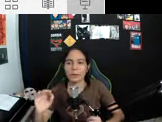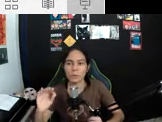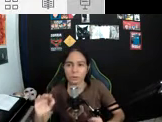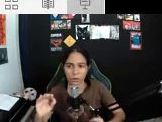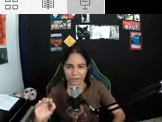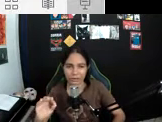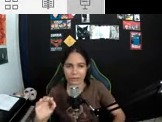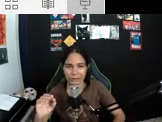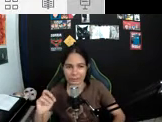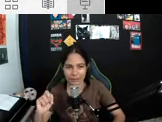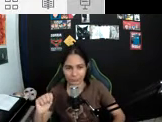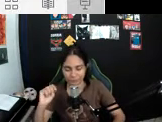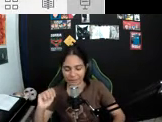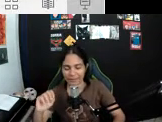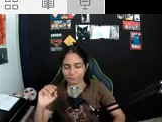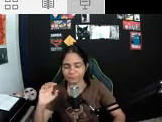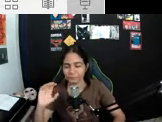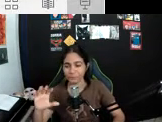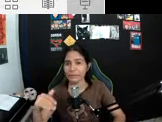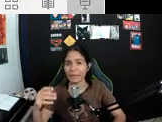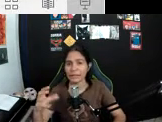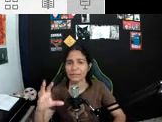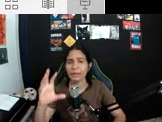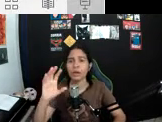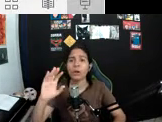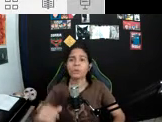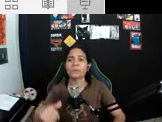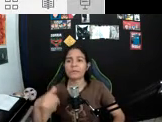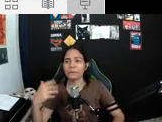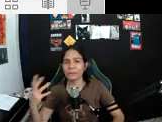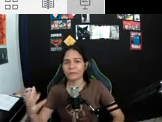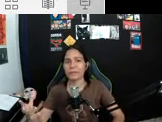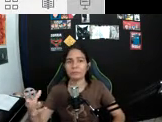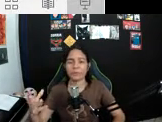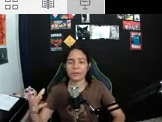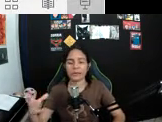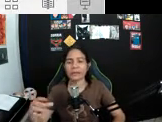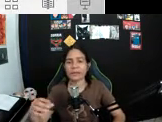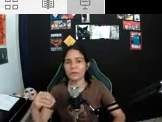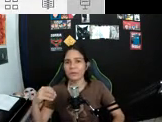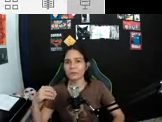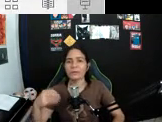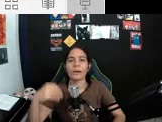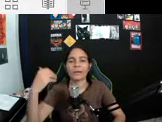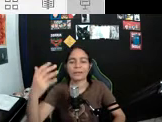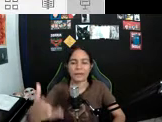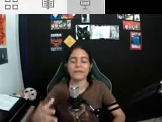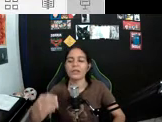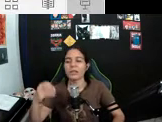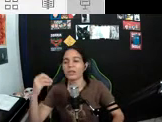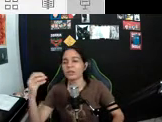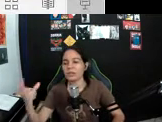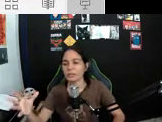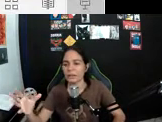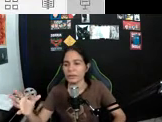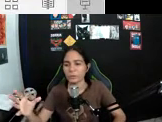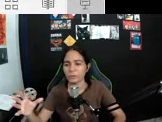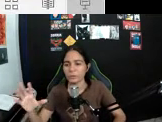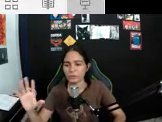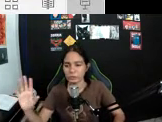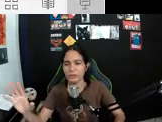situação bem curiosa, gente, aqui, tá? Assim, se você, por acaso, for dar uma